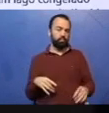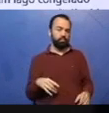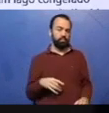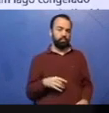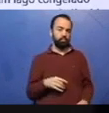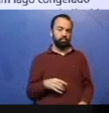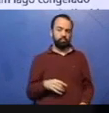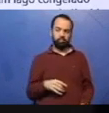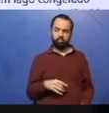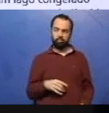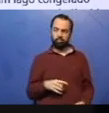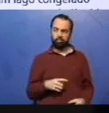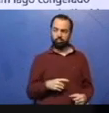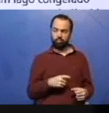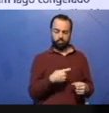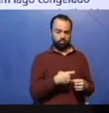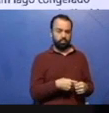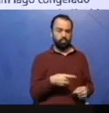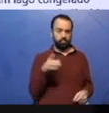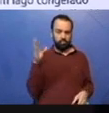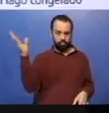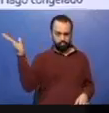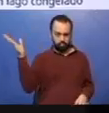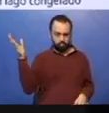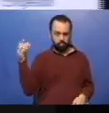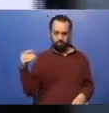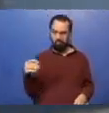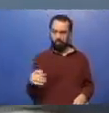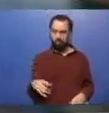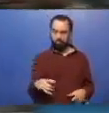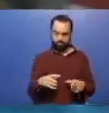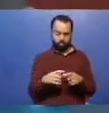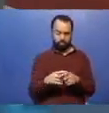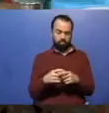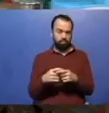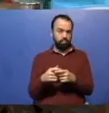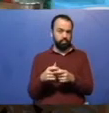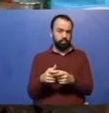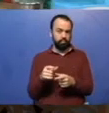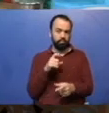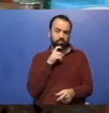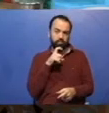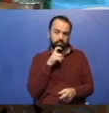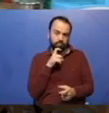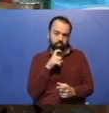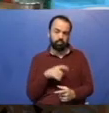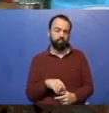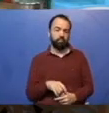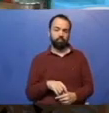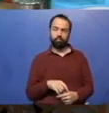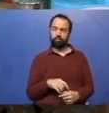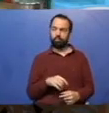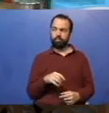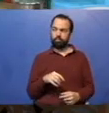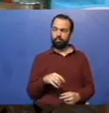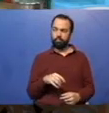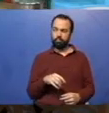sólido? Nós trouxemos aqui alguns gelos, ó,